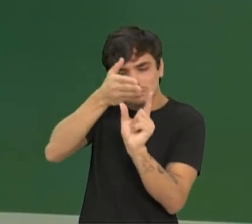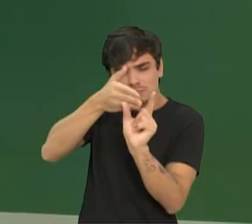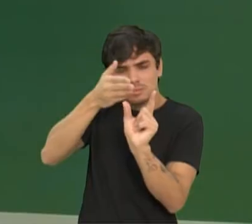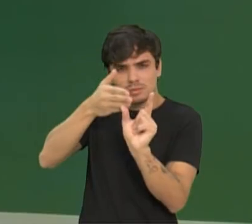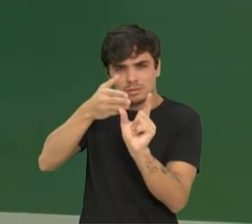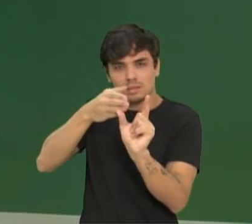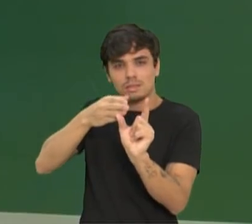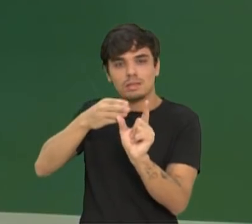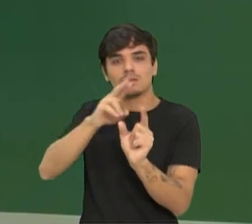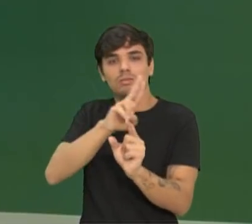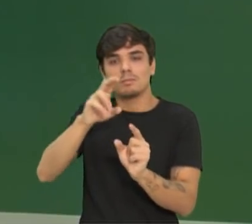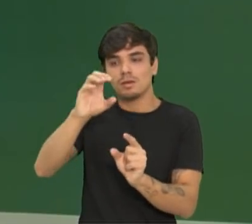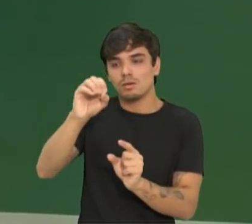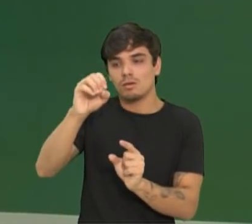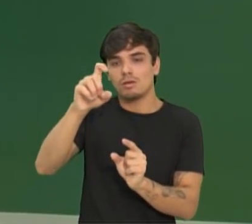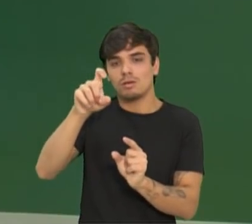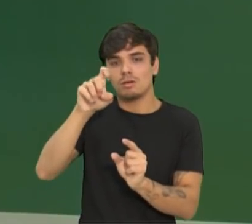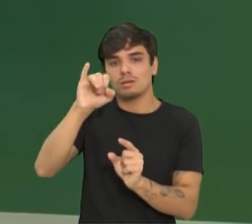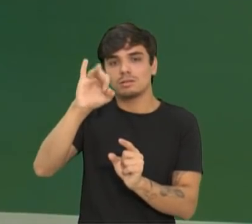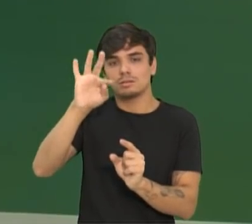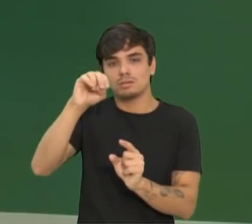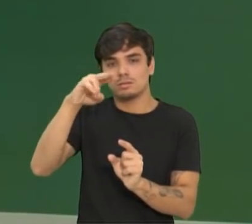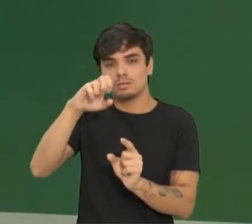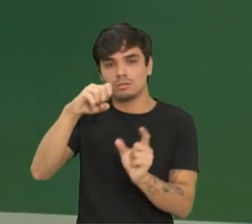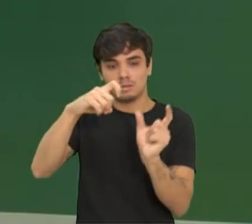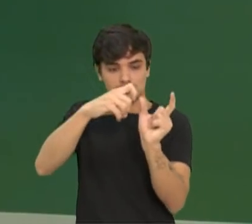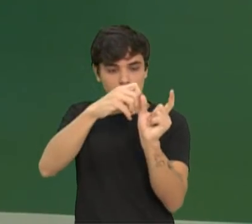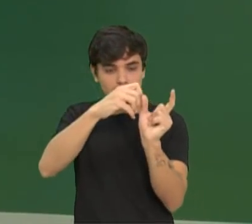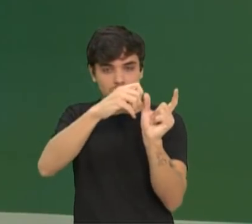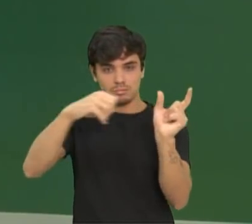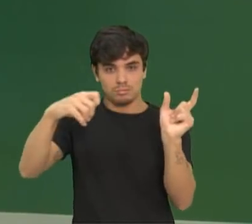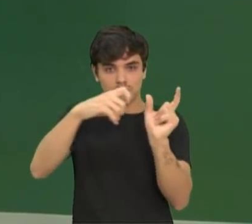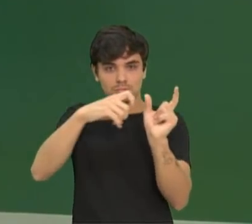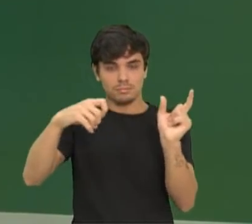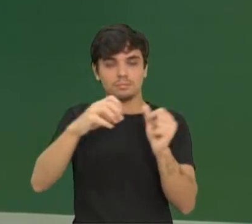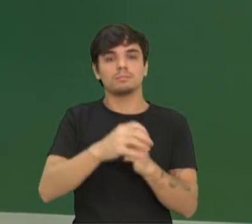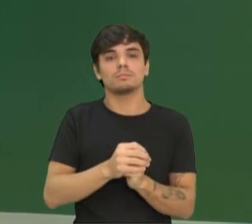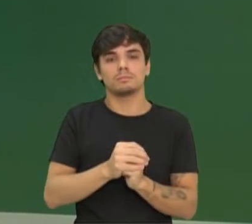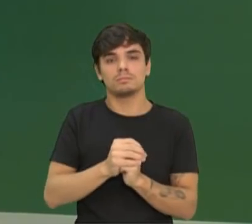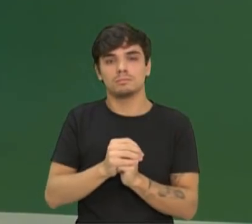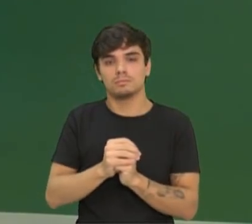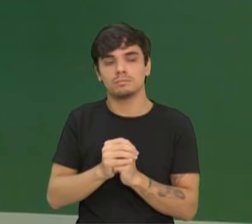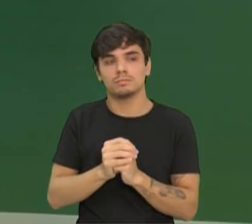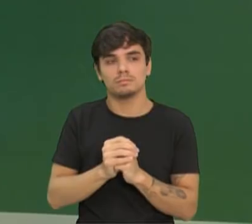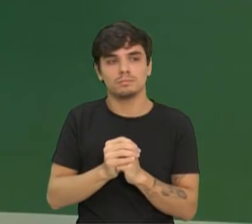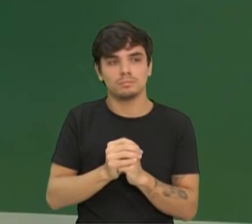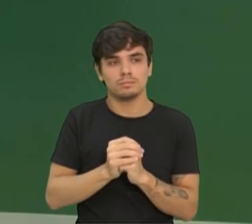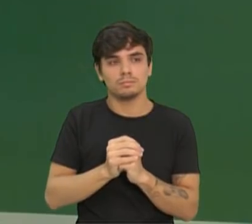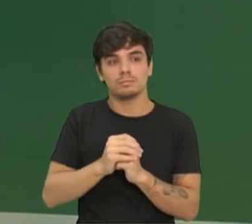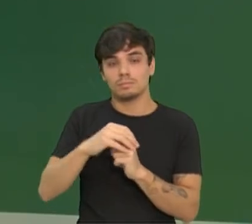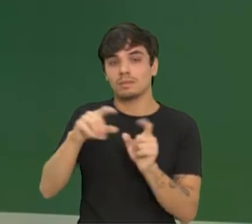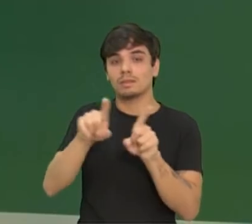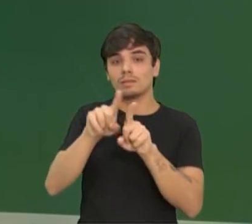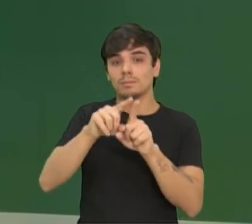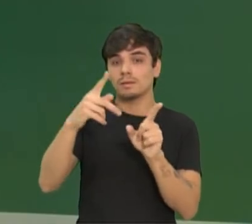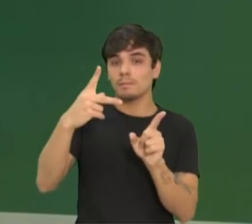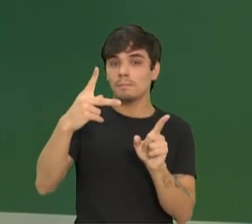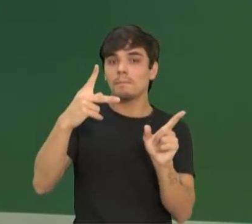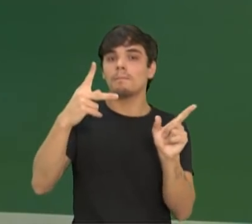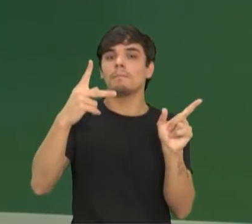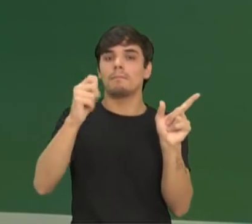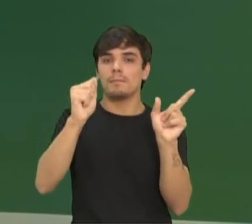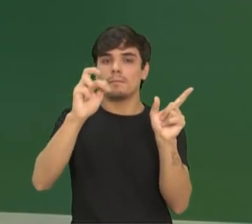uma oxítona. Diferente se for numa penúltima sílaba, que é o caso do segundo tópico, uma paroxítona,